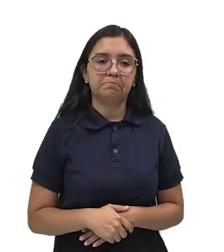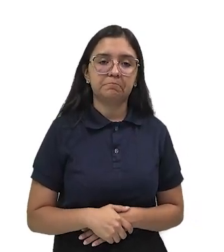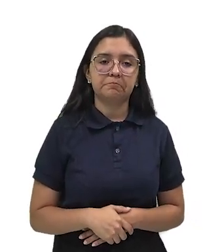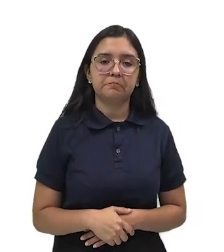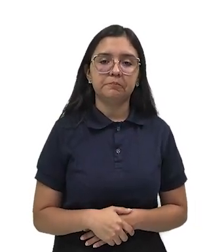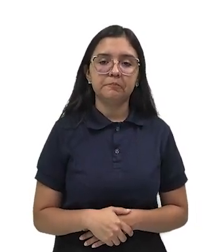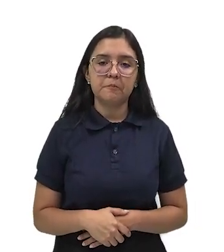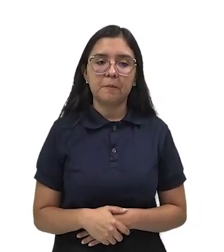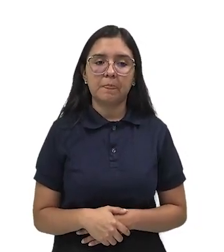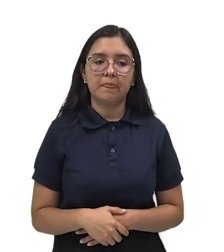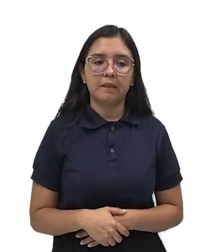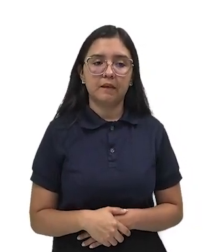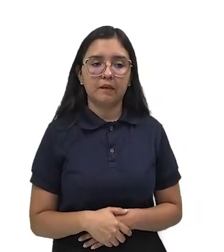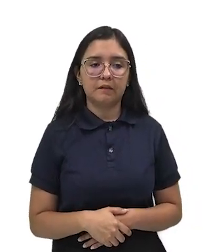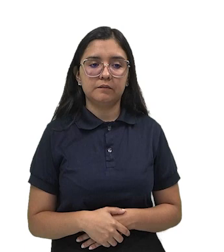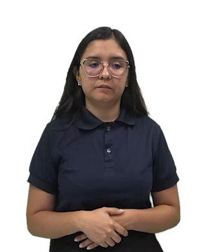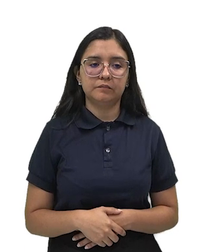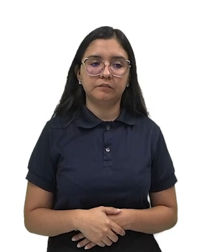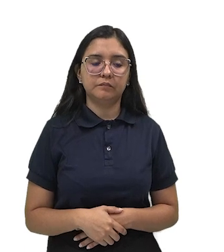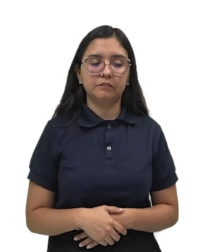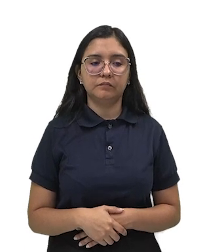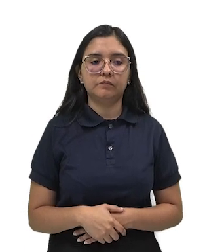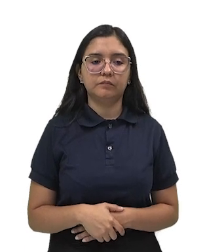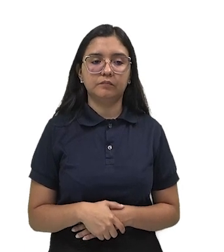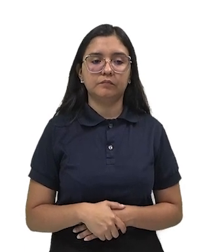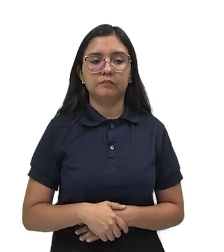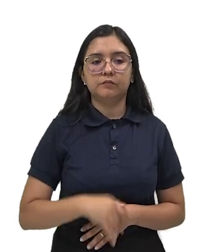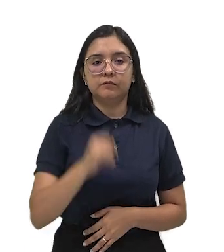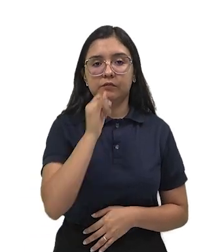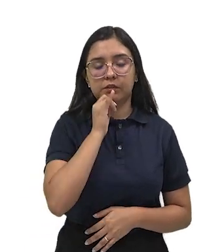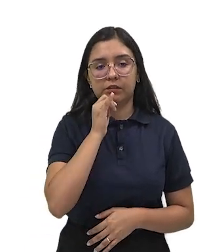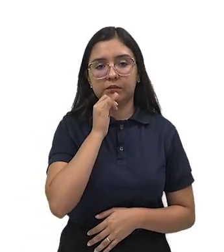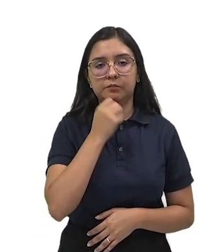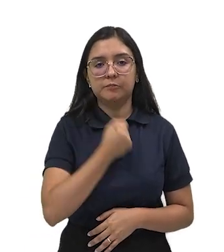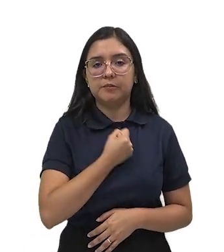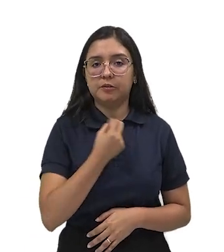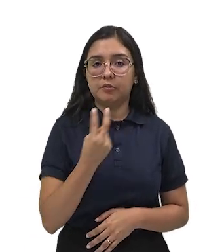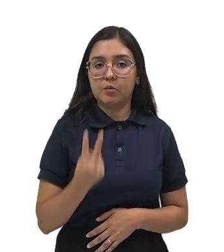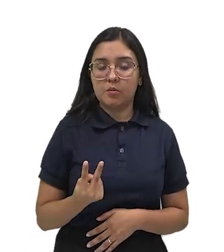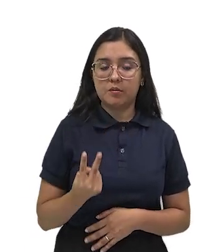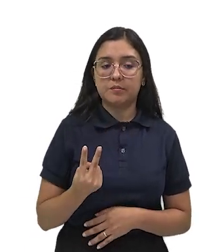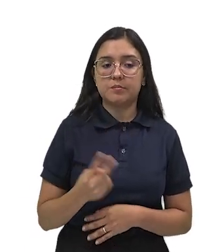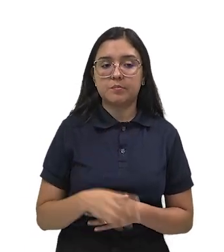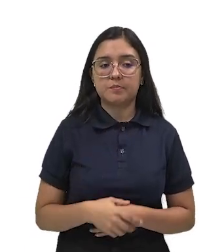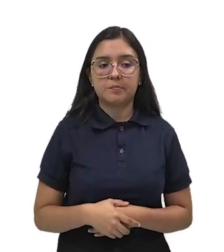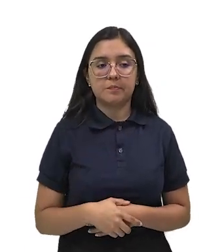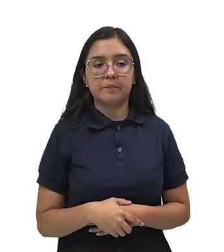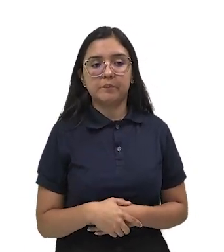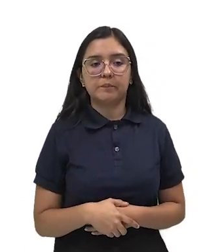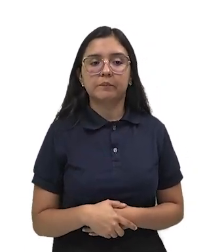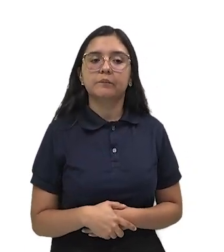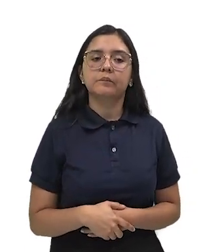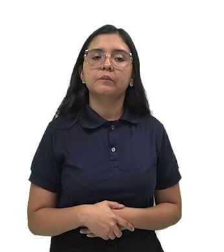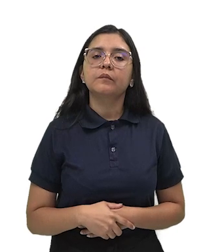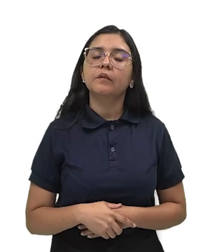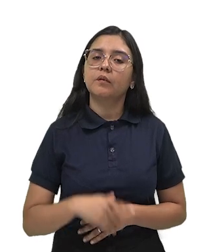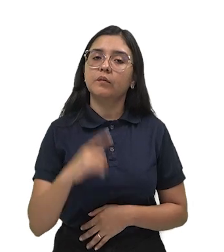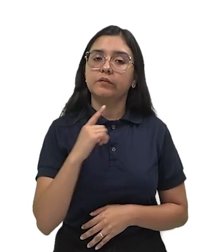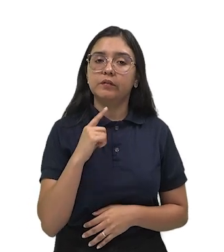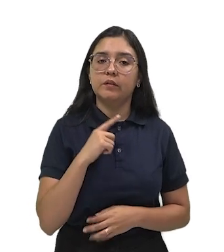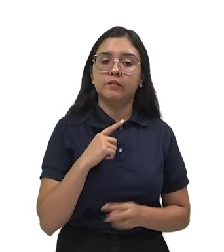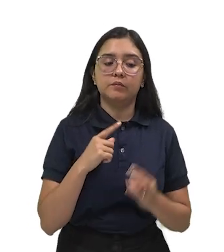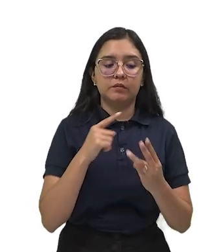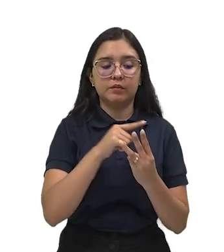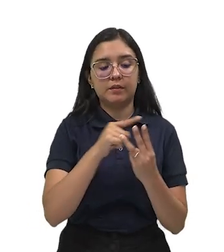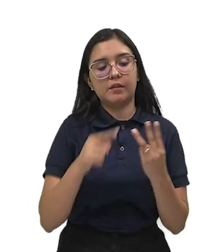tenhamos a seguinte situação. Vamos ao exemplo 2, olha. Eu tenho 3